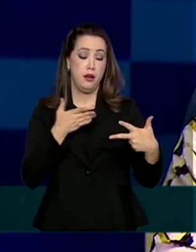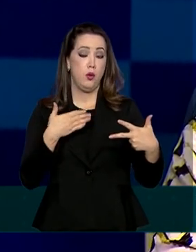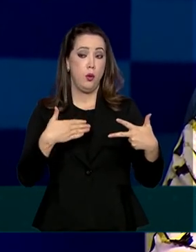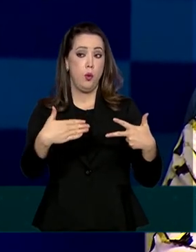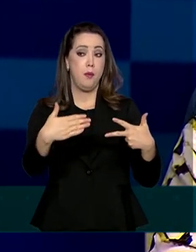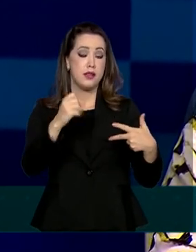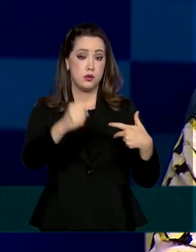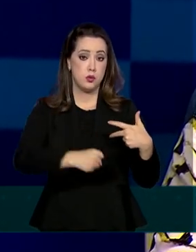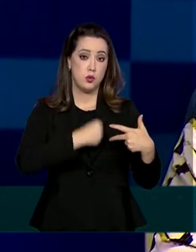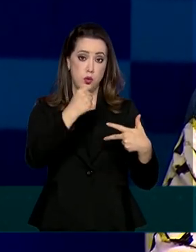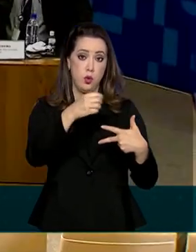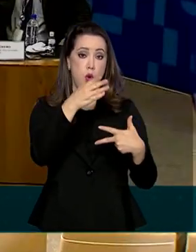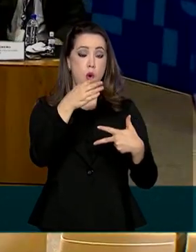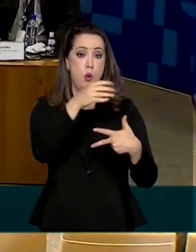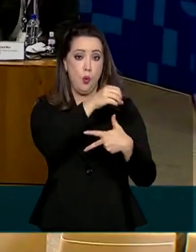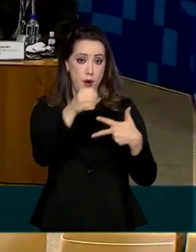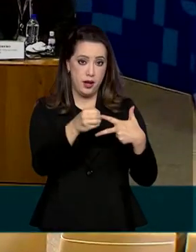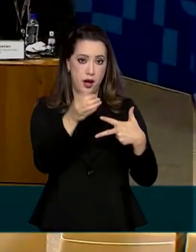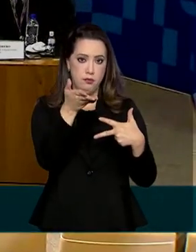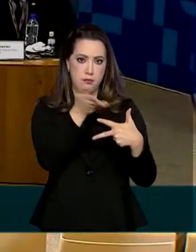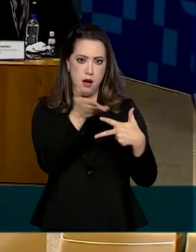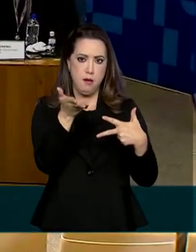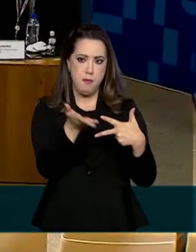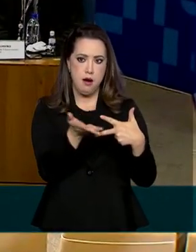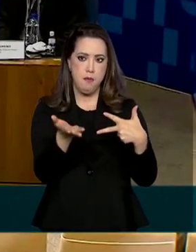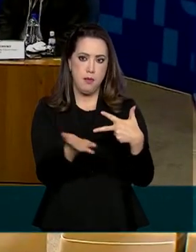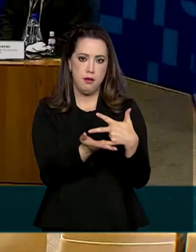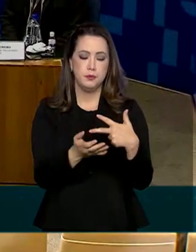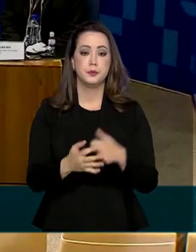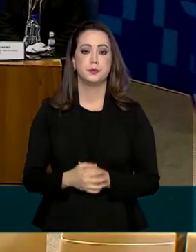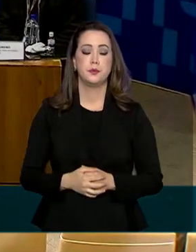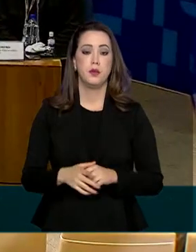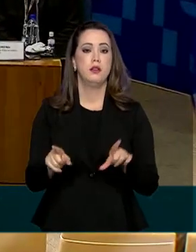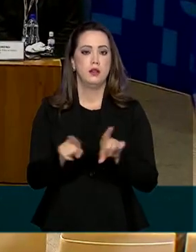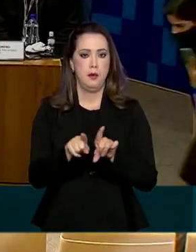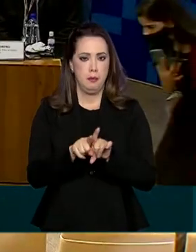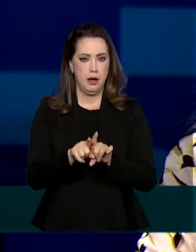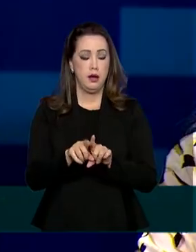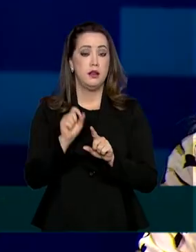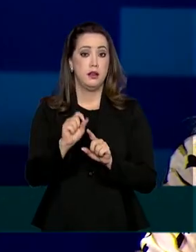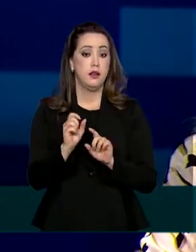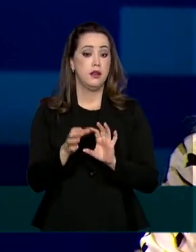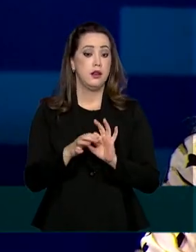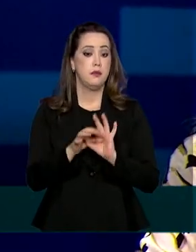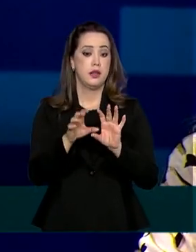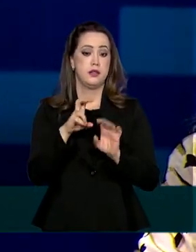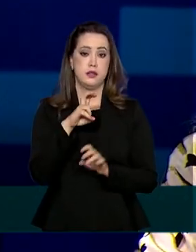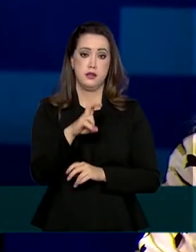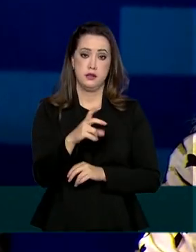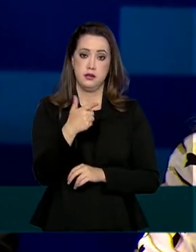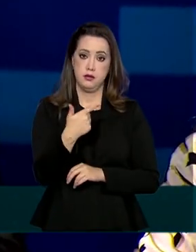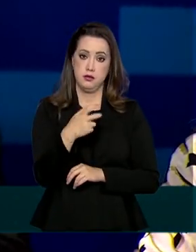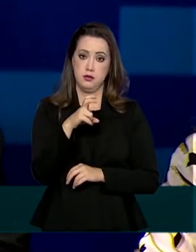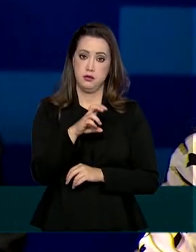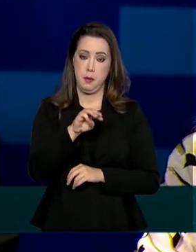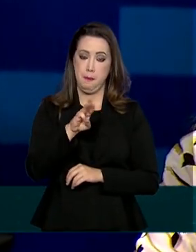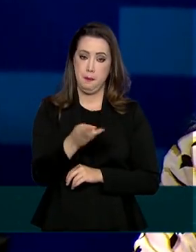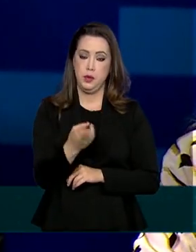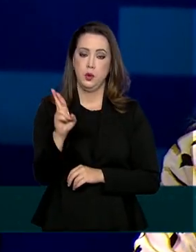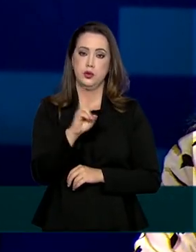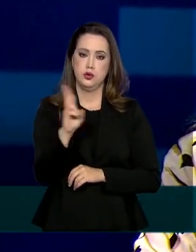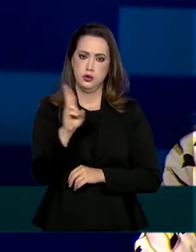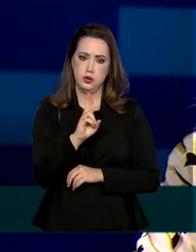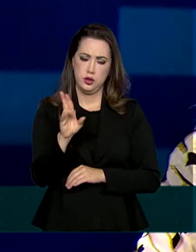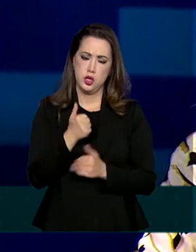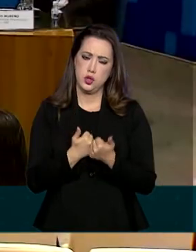implementar no ano que vem o Enem seriado. O MEC prevê ainda a liberação de 525 milhões de reais